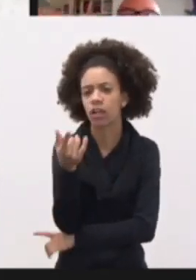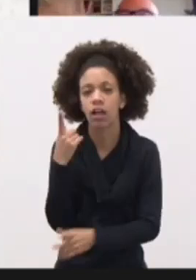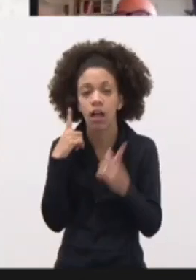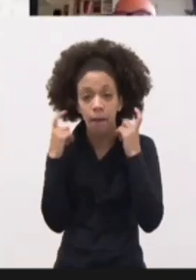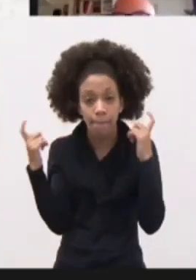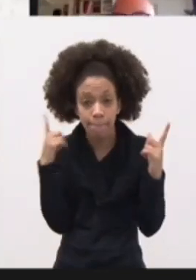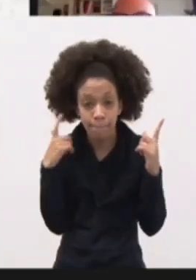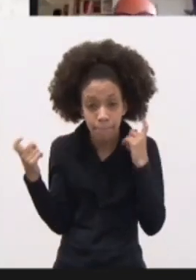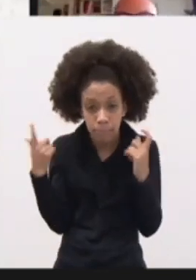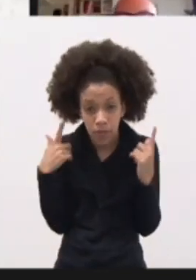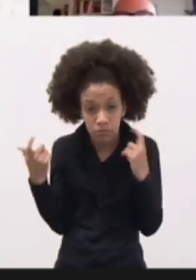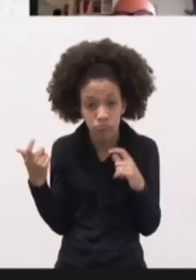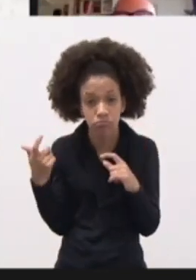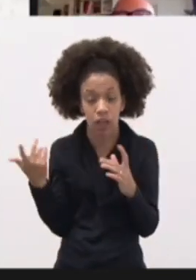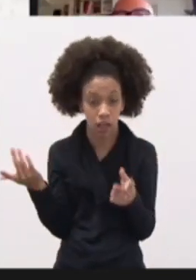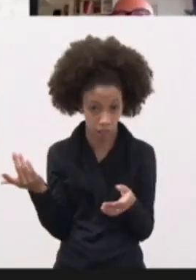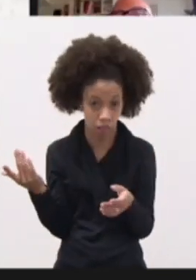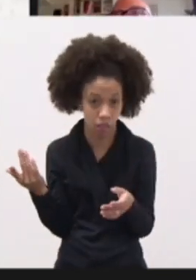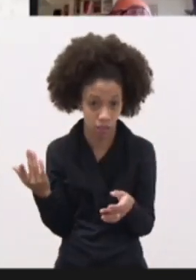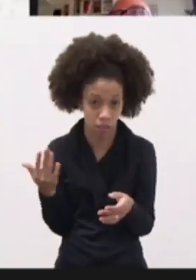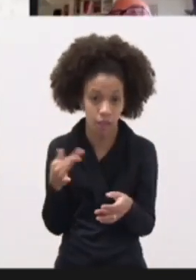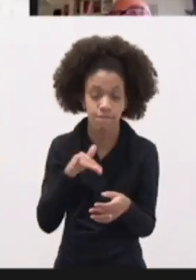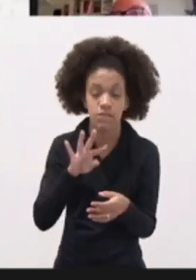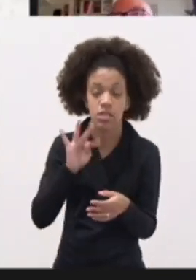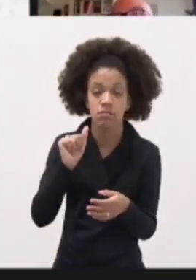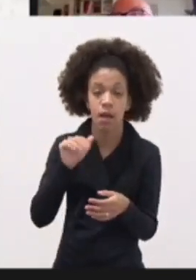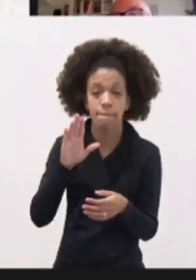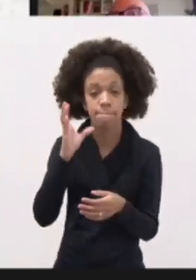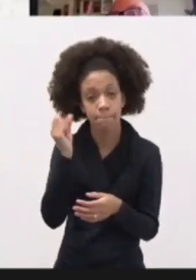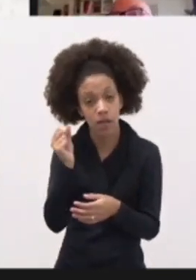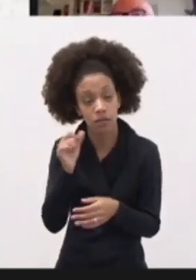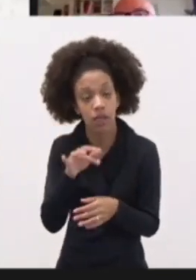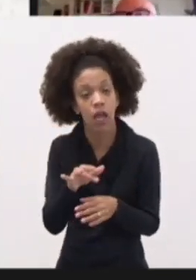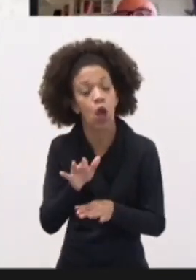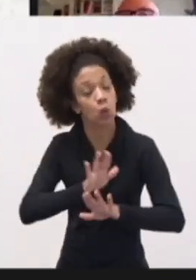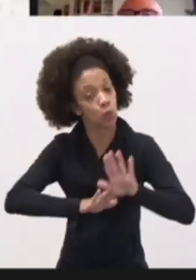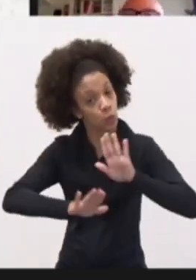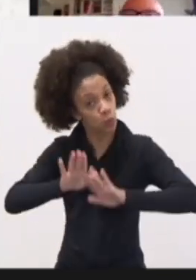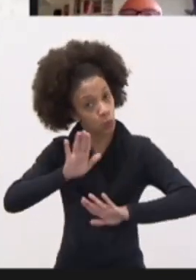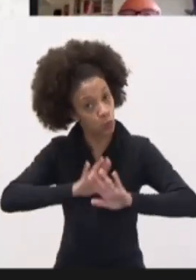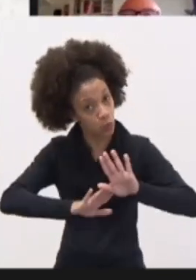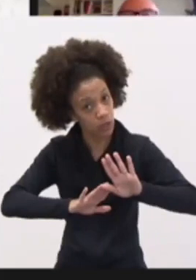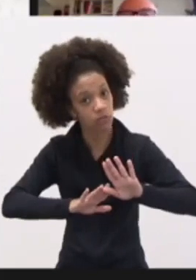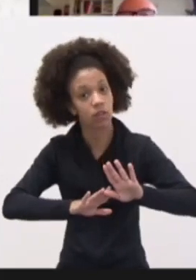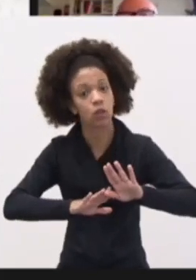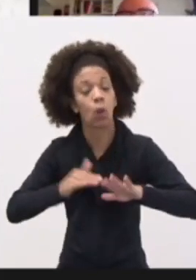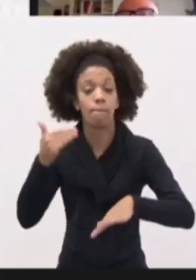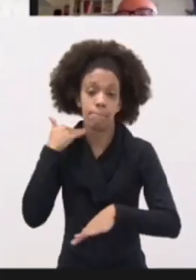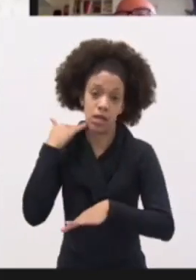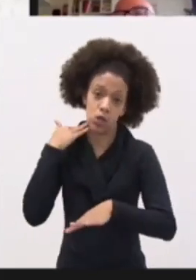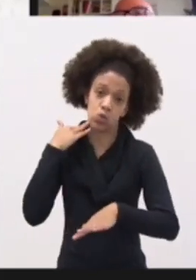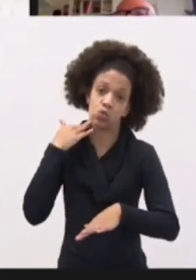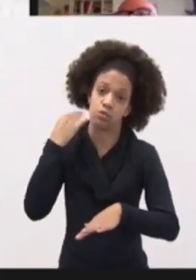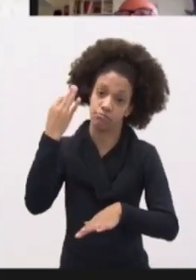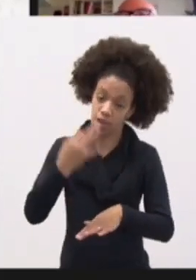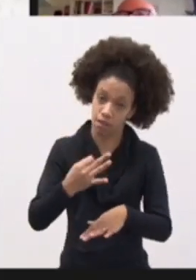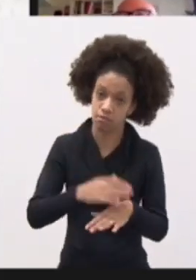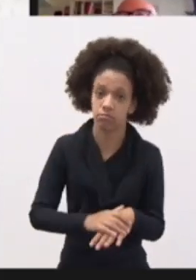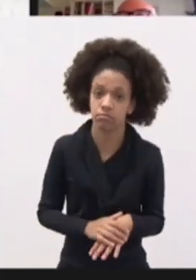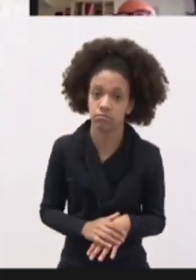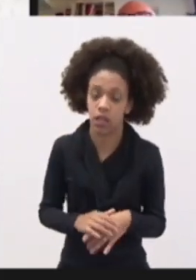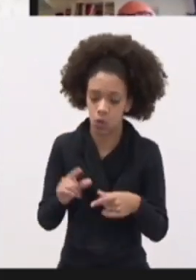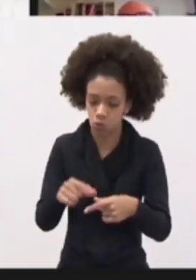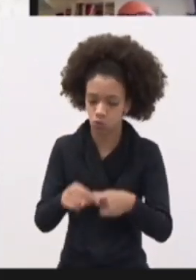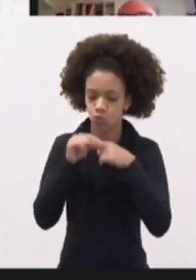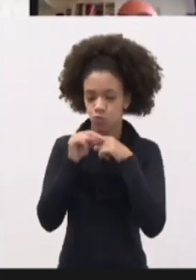música, trilhas brancas que a gente fala, né? É só você tomar cuidado de pegar do banco certo, porque tem muitos que são Creative Commons, né?